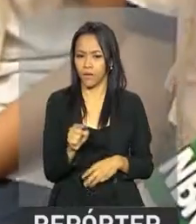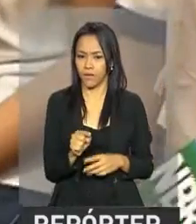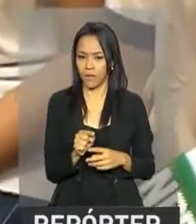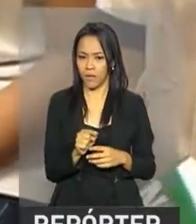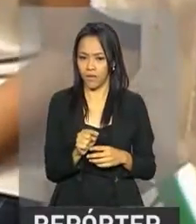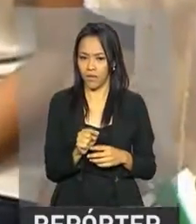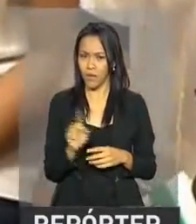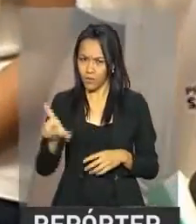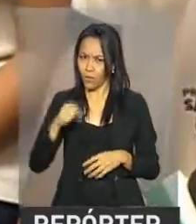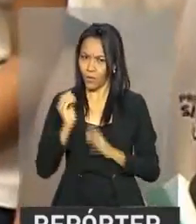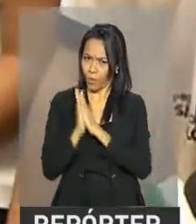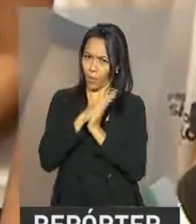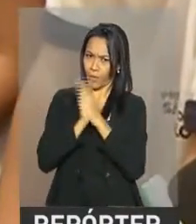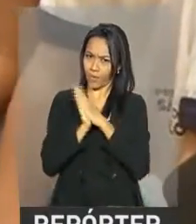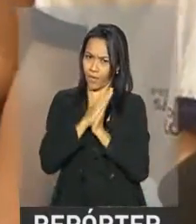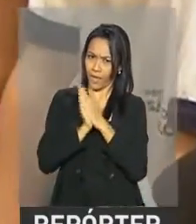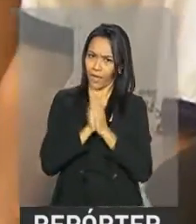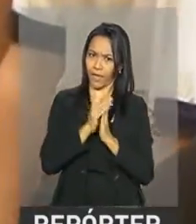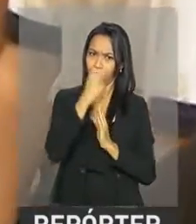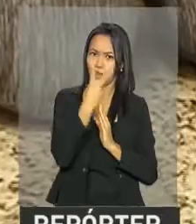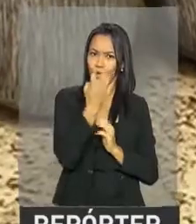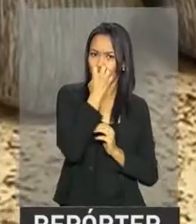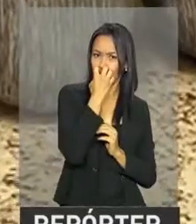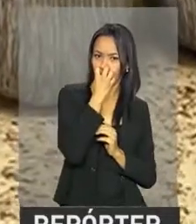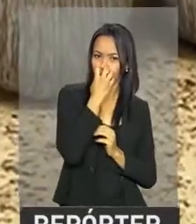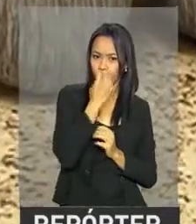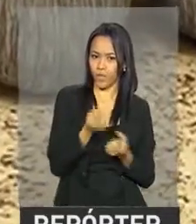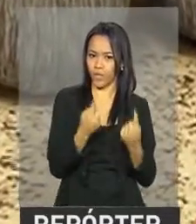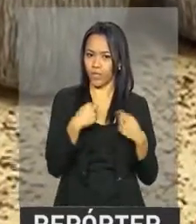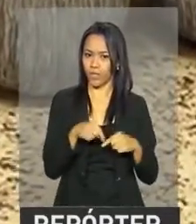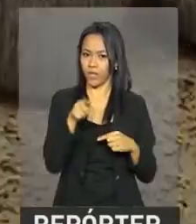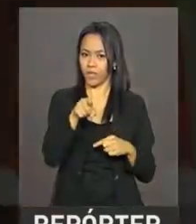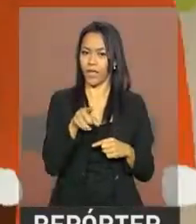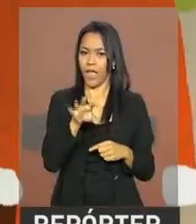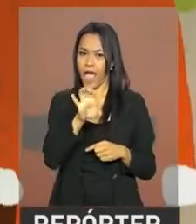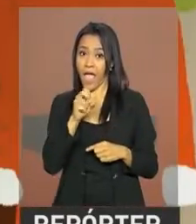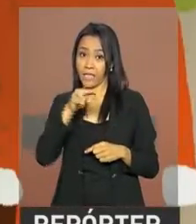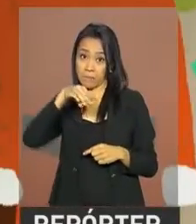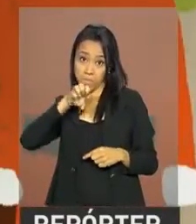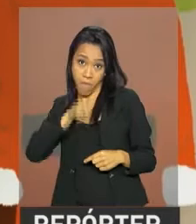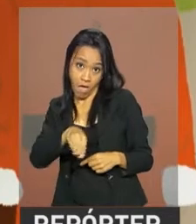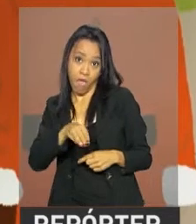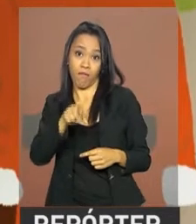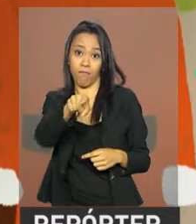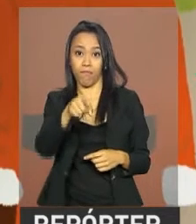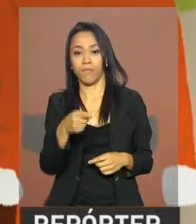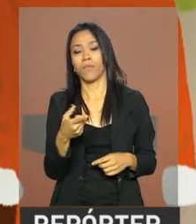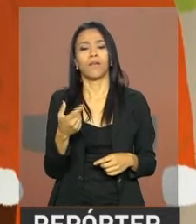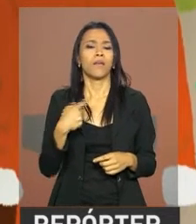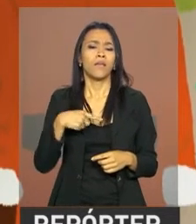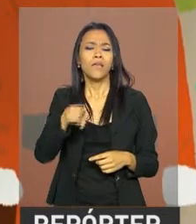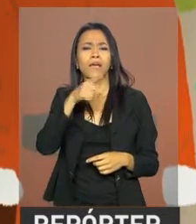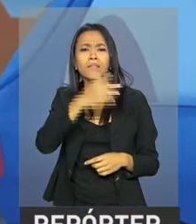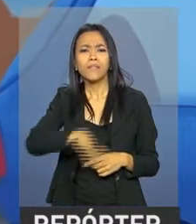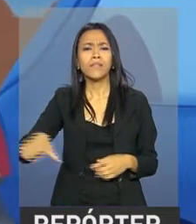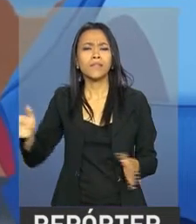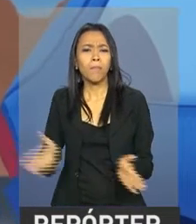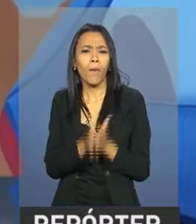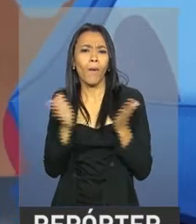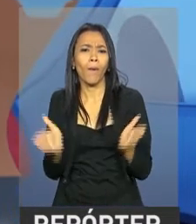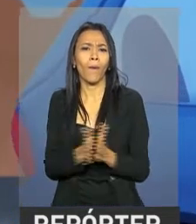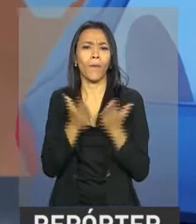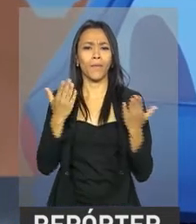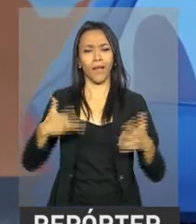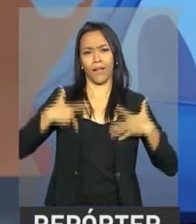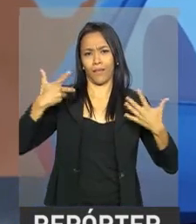escolho uma boneca que tem dois cachorrinhos. X-Men. E para que o Natal das crianças mais pobres também seja